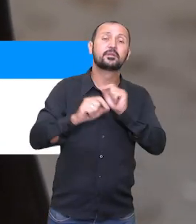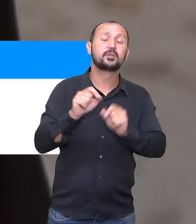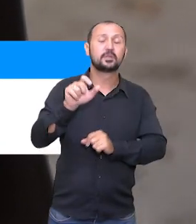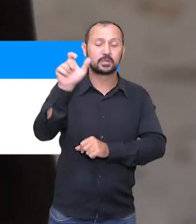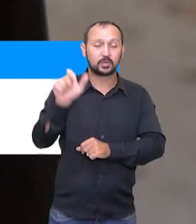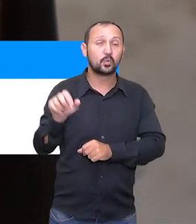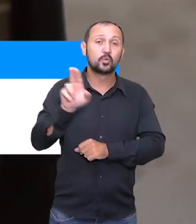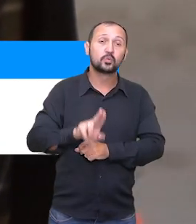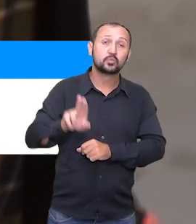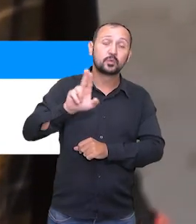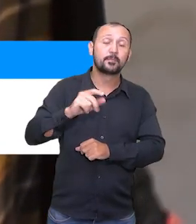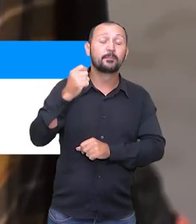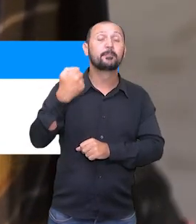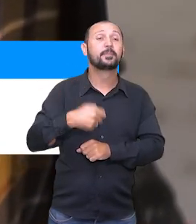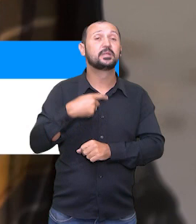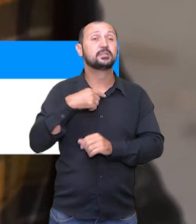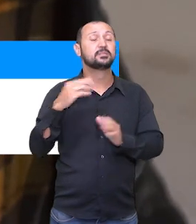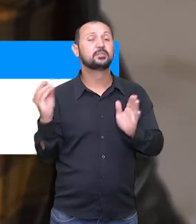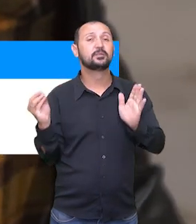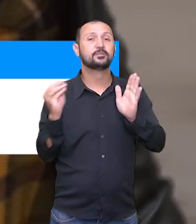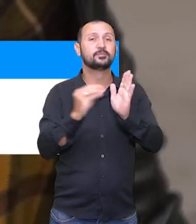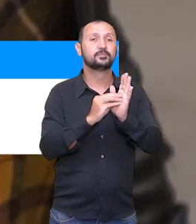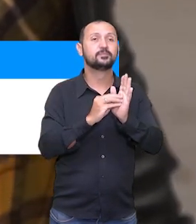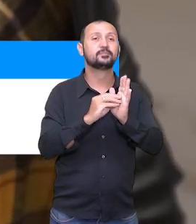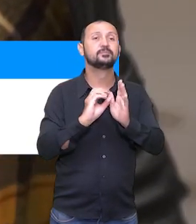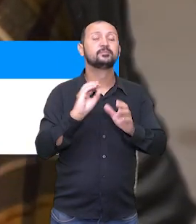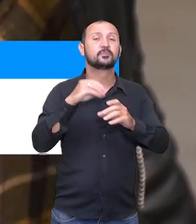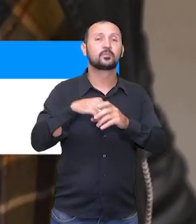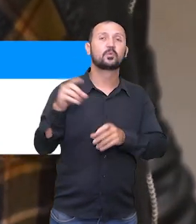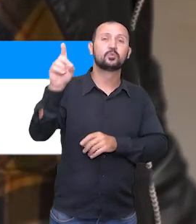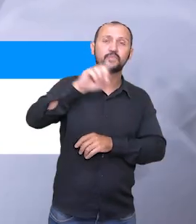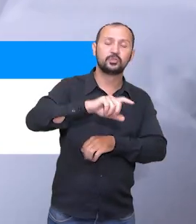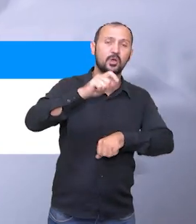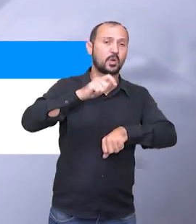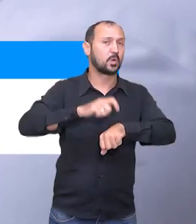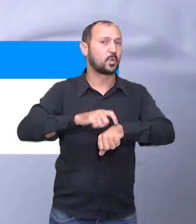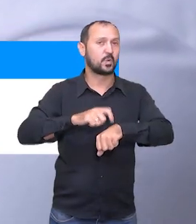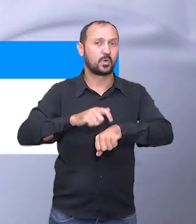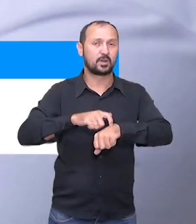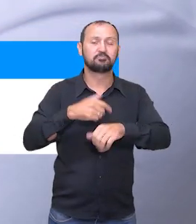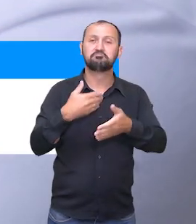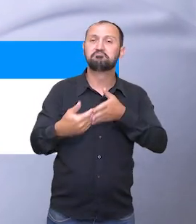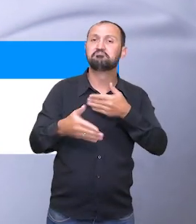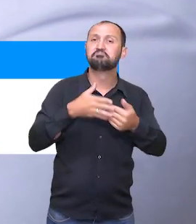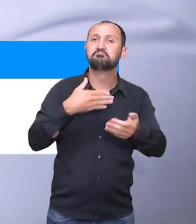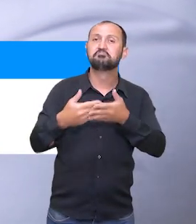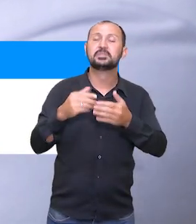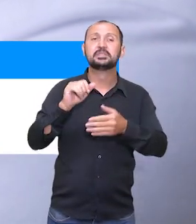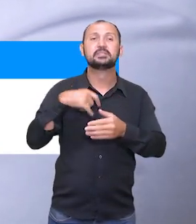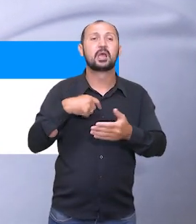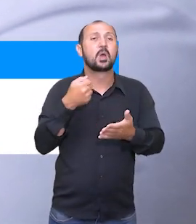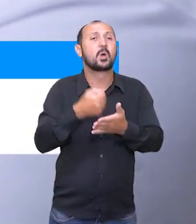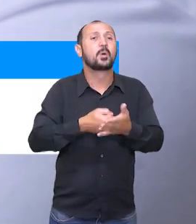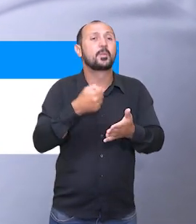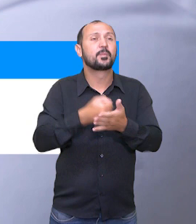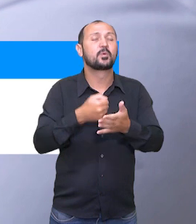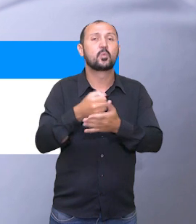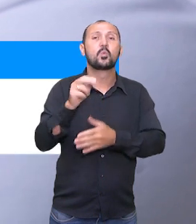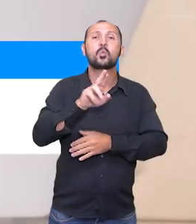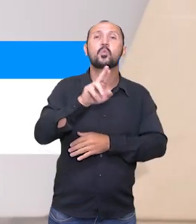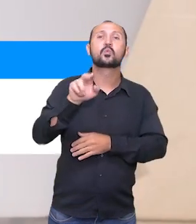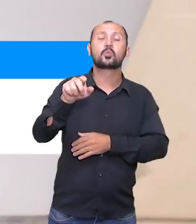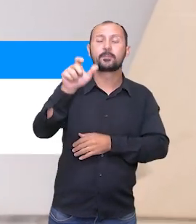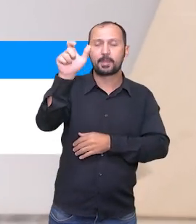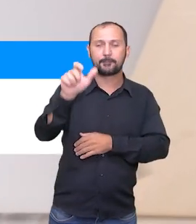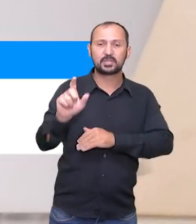projeto prevê que o usuário deverá registrar a ocorrência do fato, o dia, o horário, independentemente da